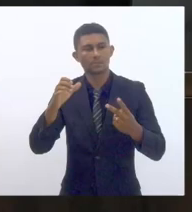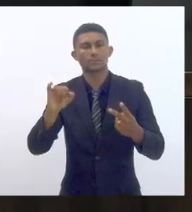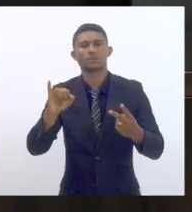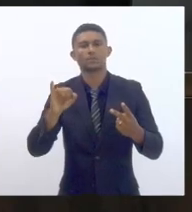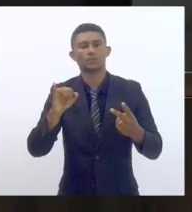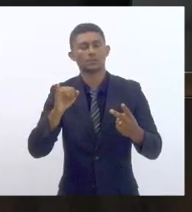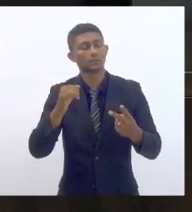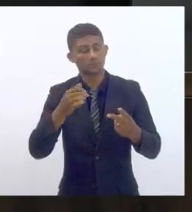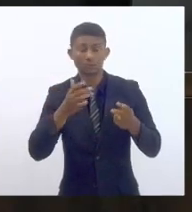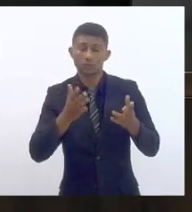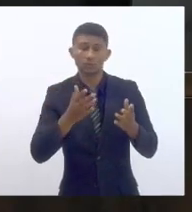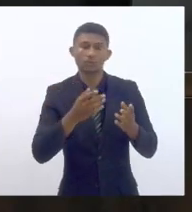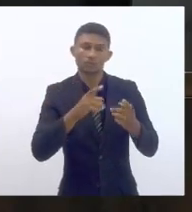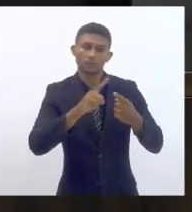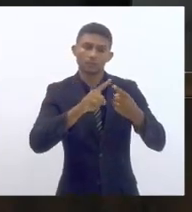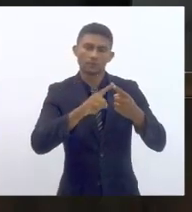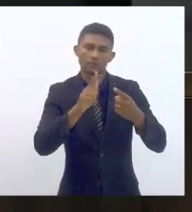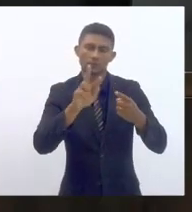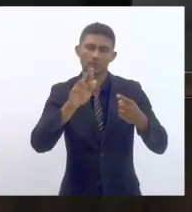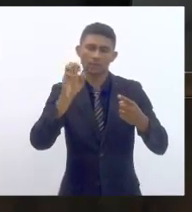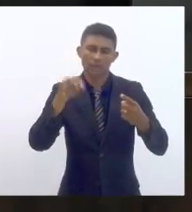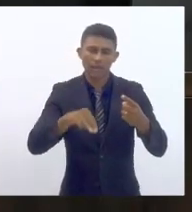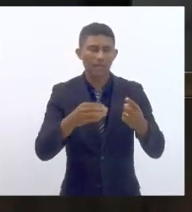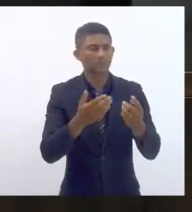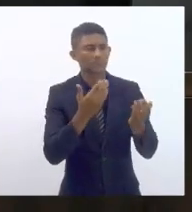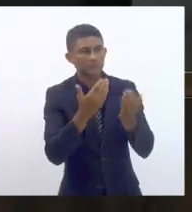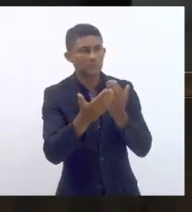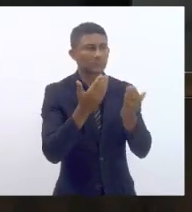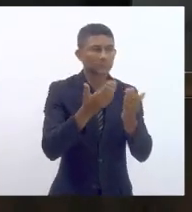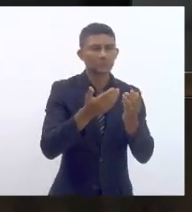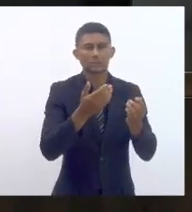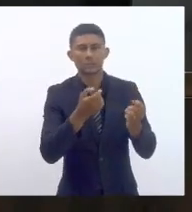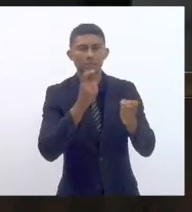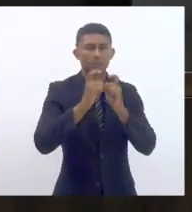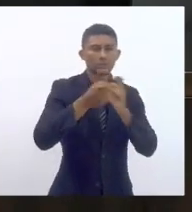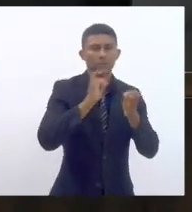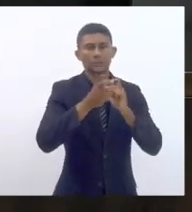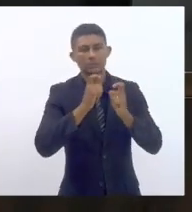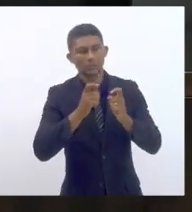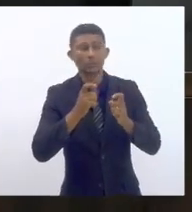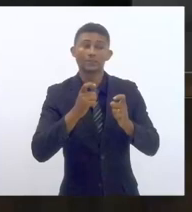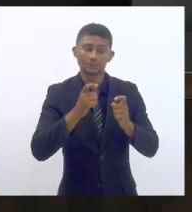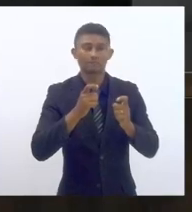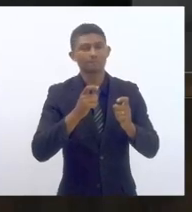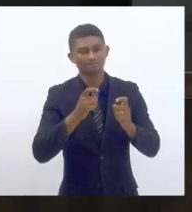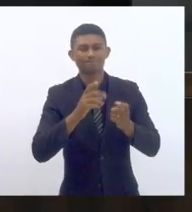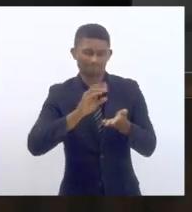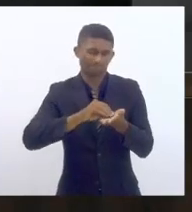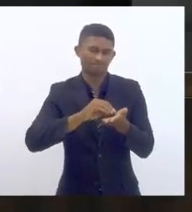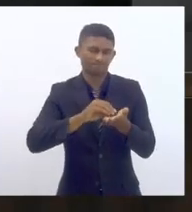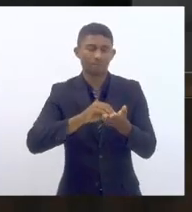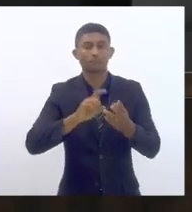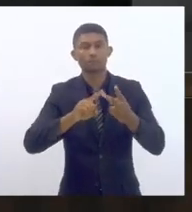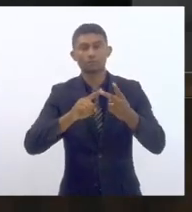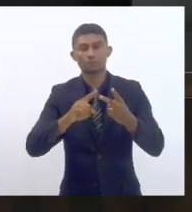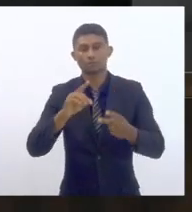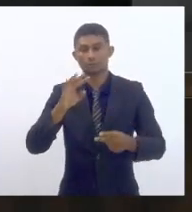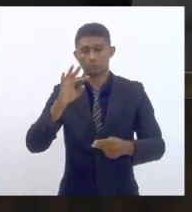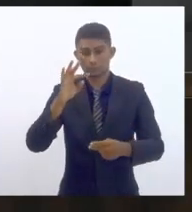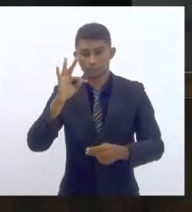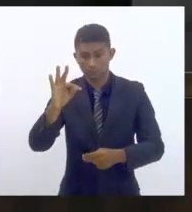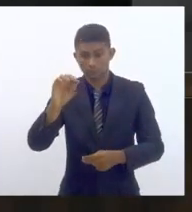relação à GRAM. Avançou muito, mas ainda estamos negociando. Em relação ao TAF, era um